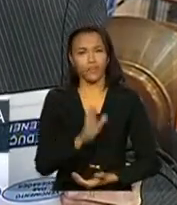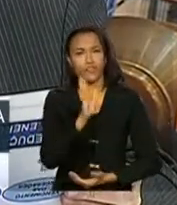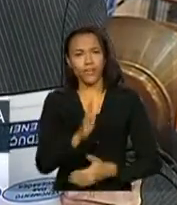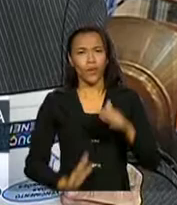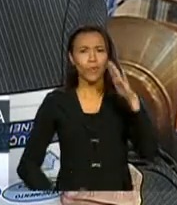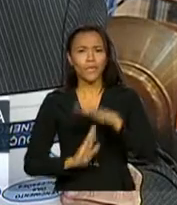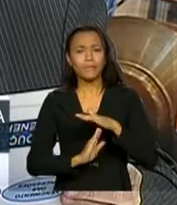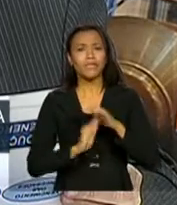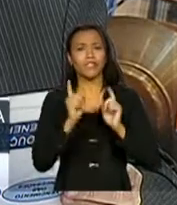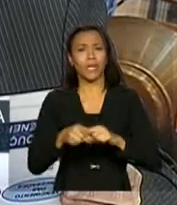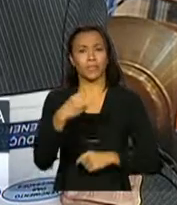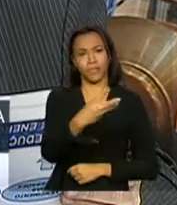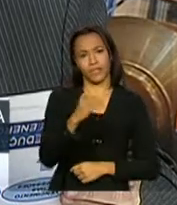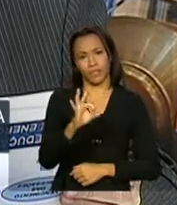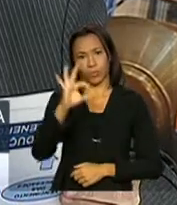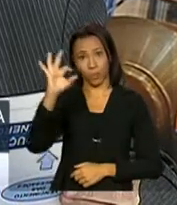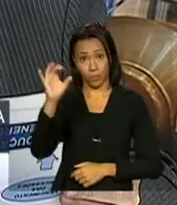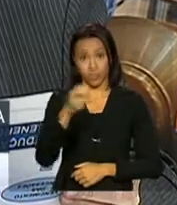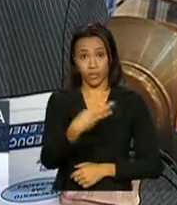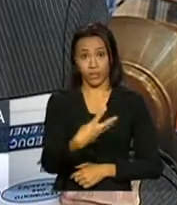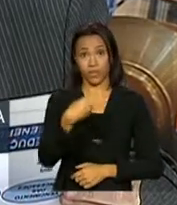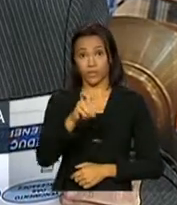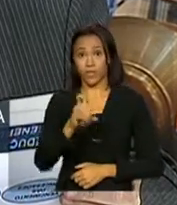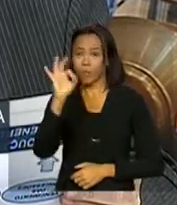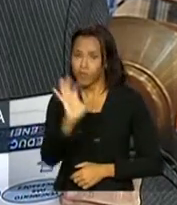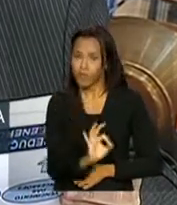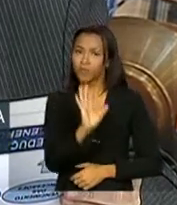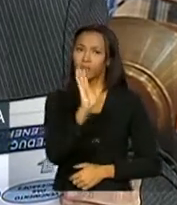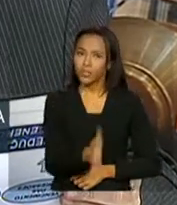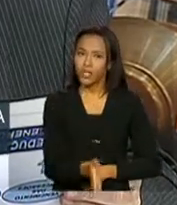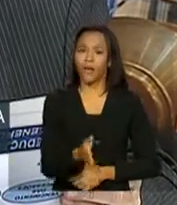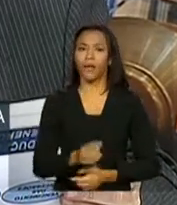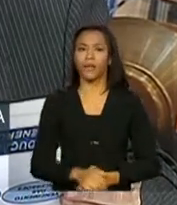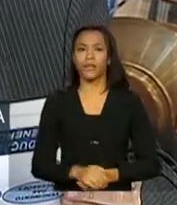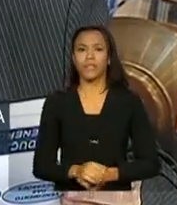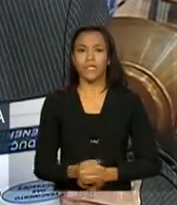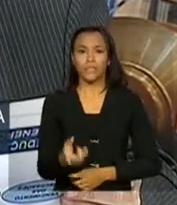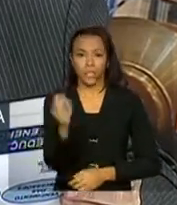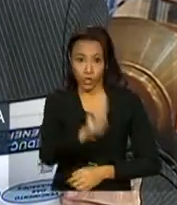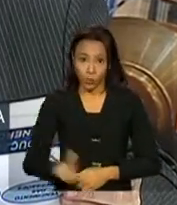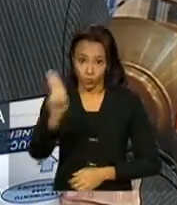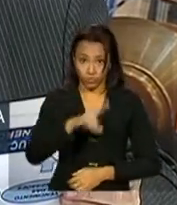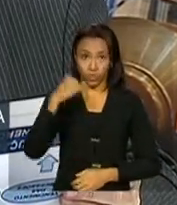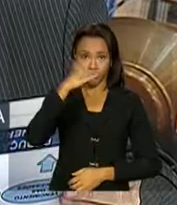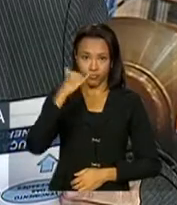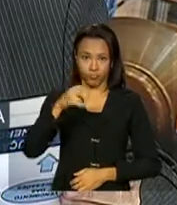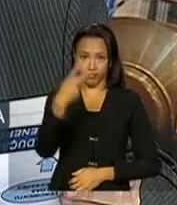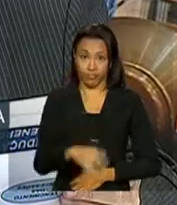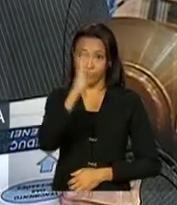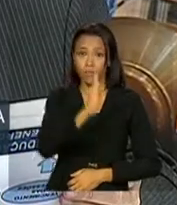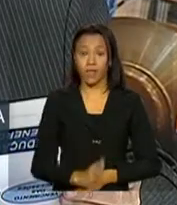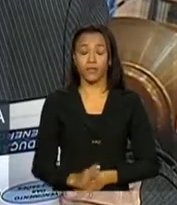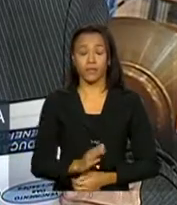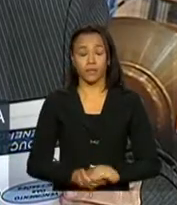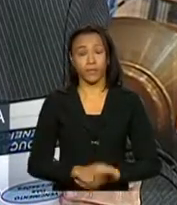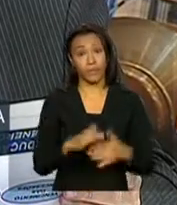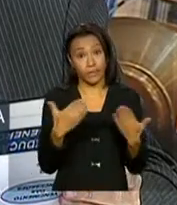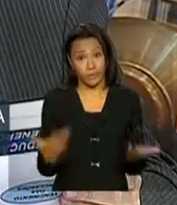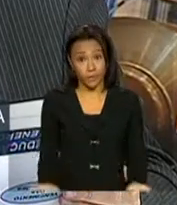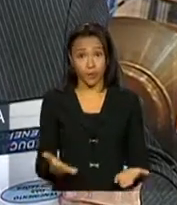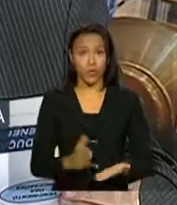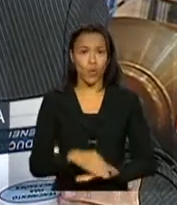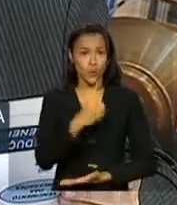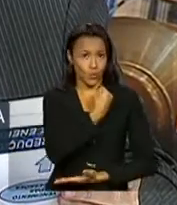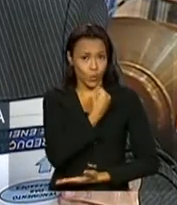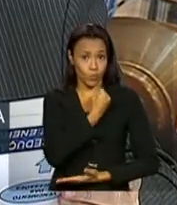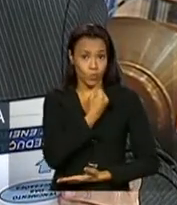vencendo 35% do mercado consumidor brasileiro. Então, em números